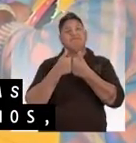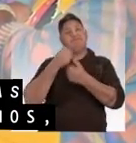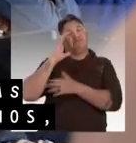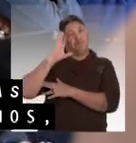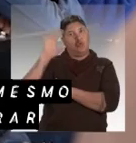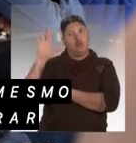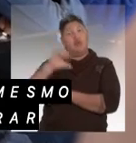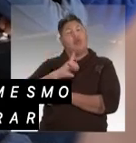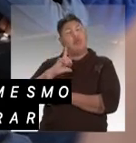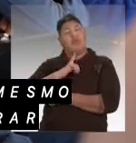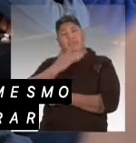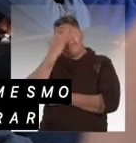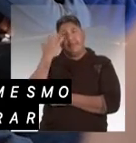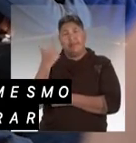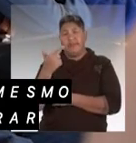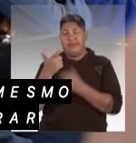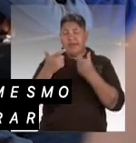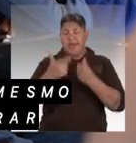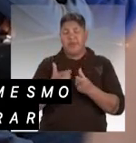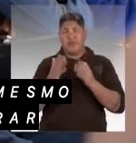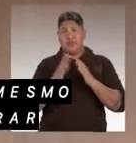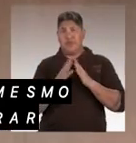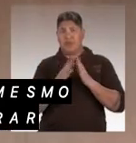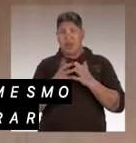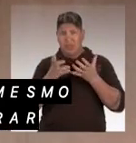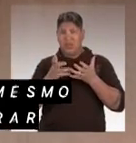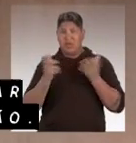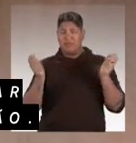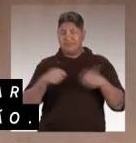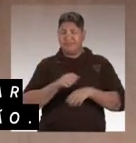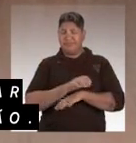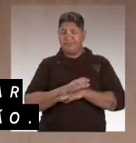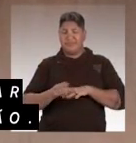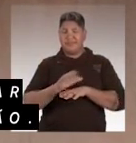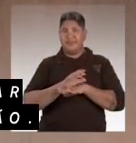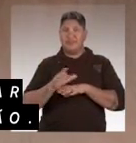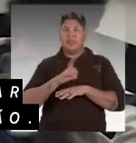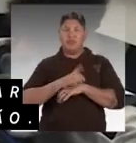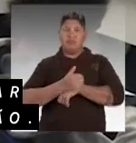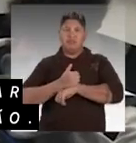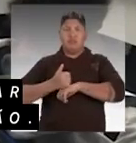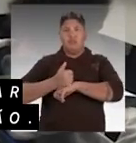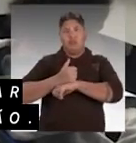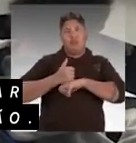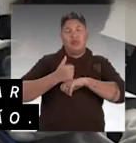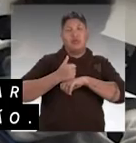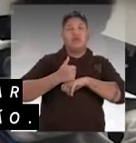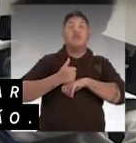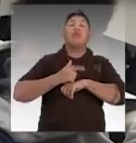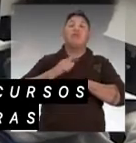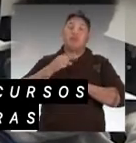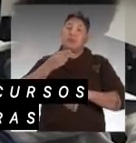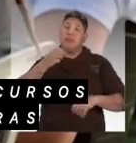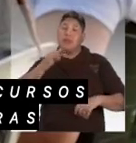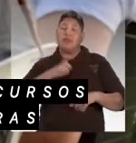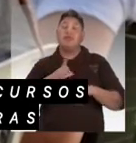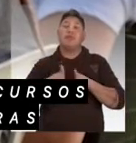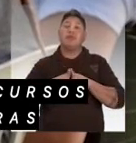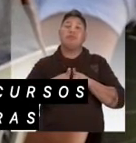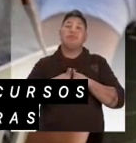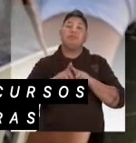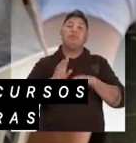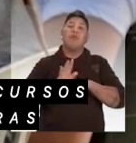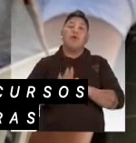Sonhos, atende pessoas que, mesmo não tendo onde morar, querem se capacitar e ter uma profissão. O MPT também